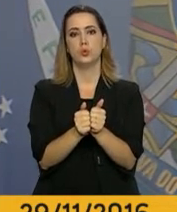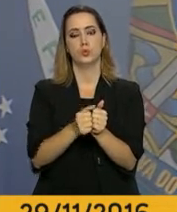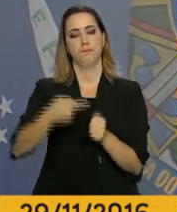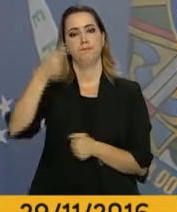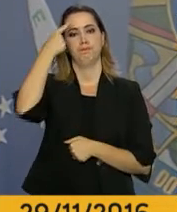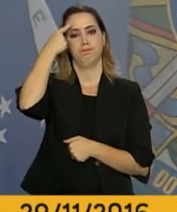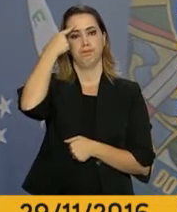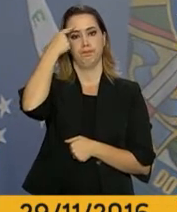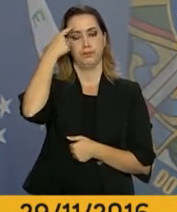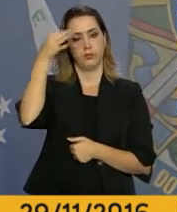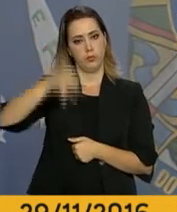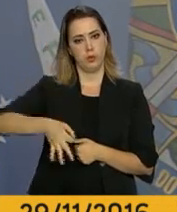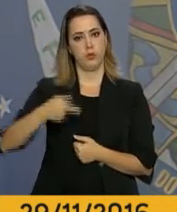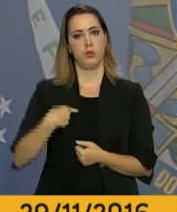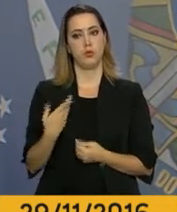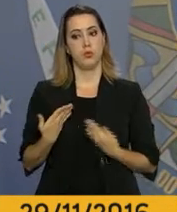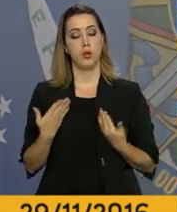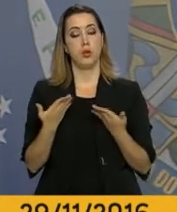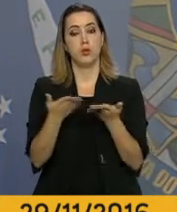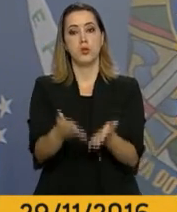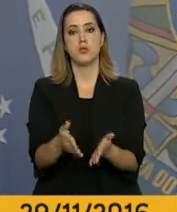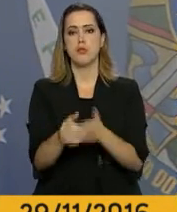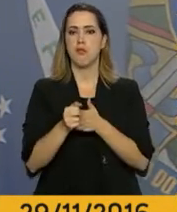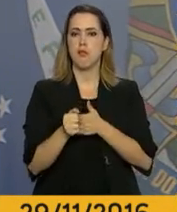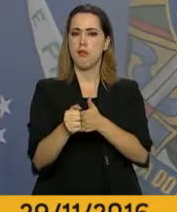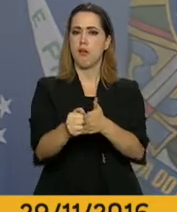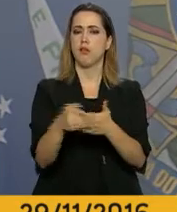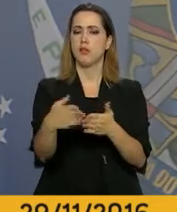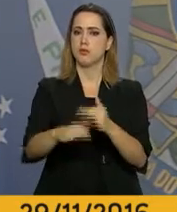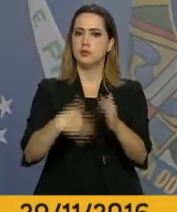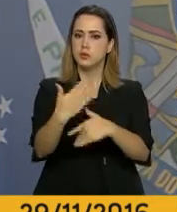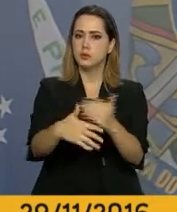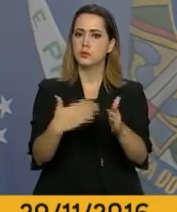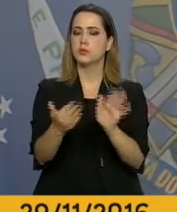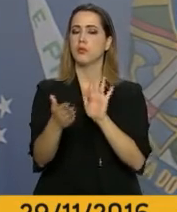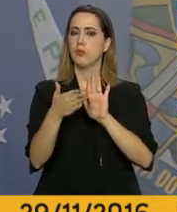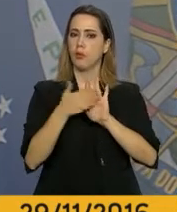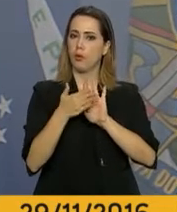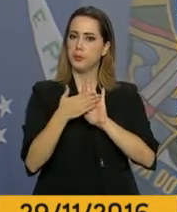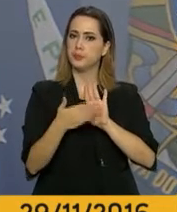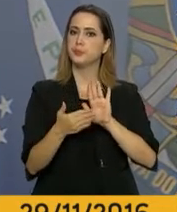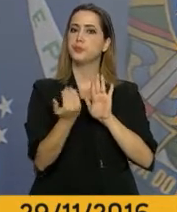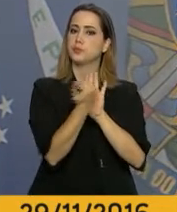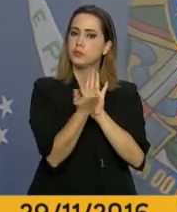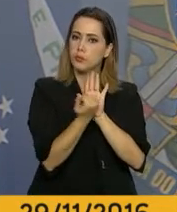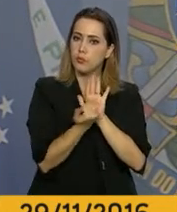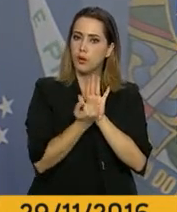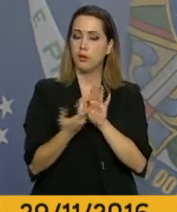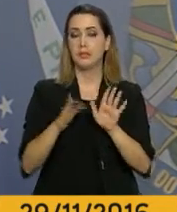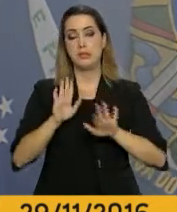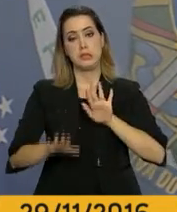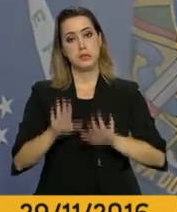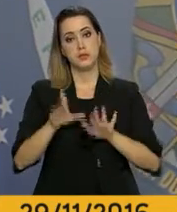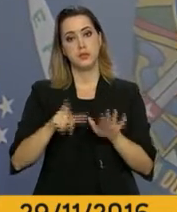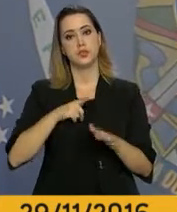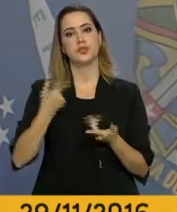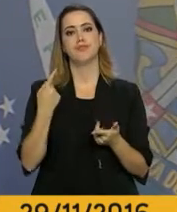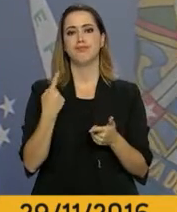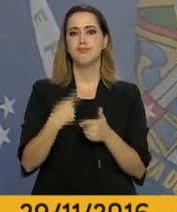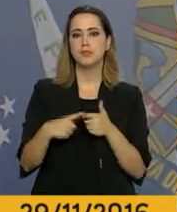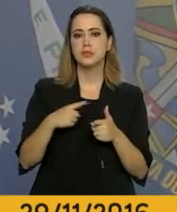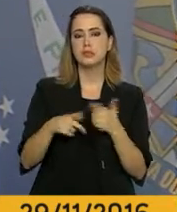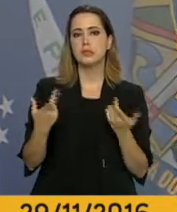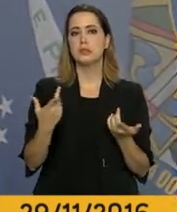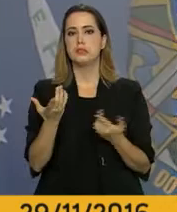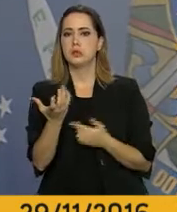é que nos leva nos permite levar adiante vários projetos que muitas e muitas vezes têm uma resistência de natureza